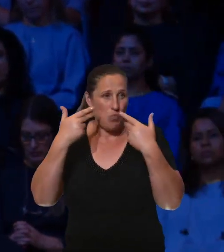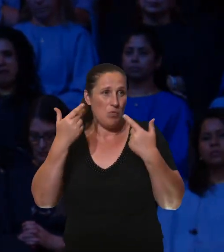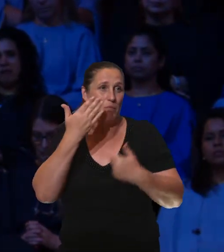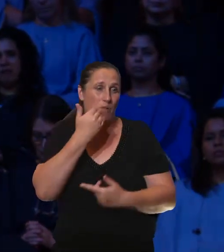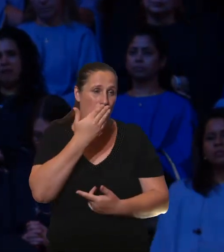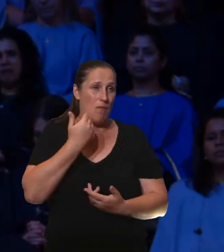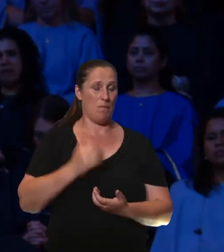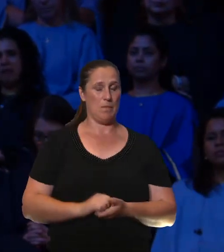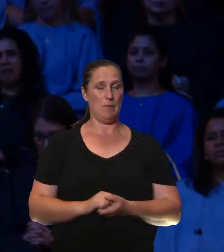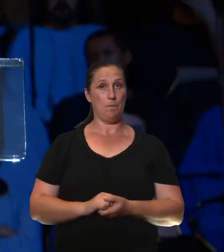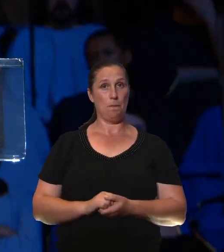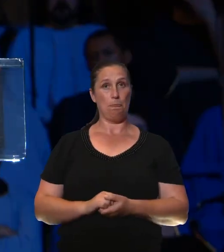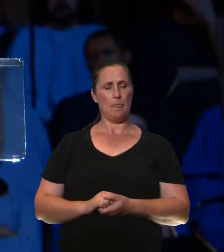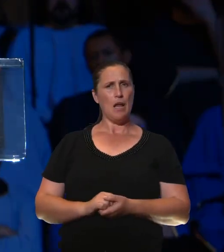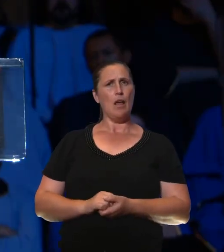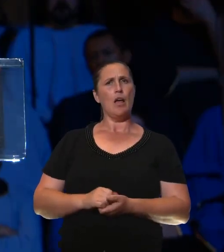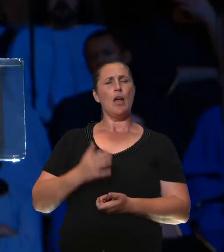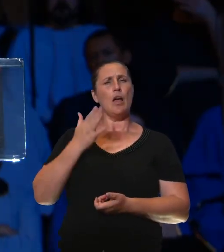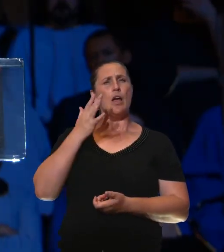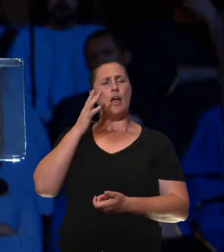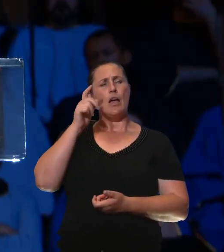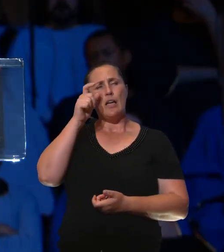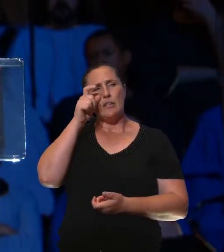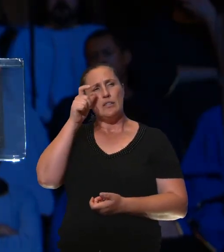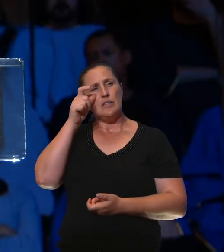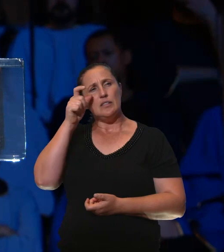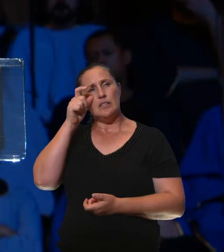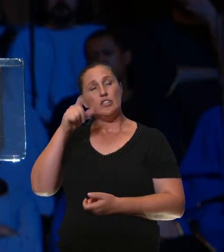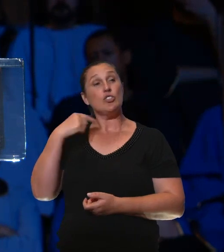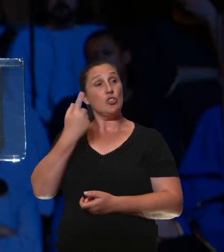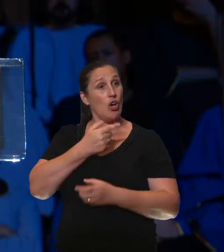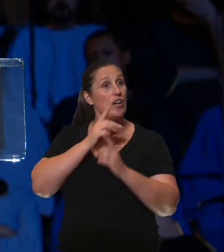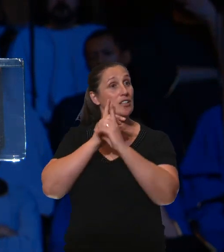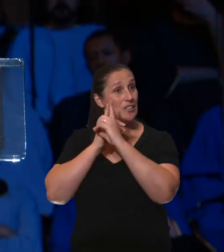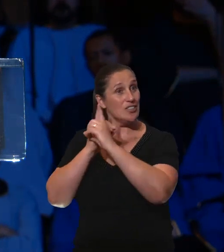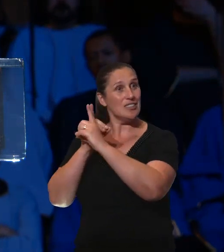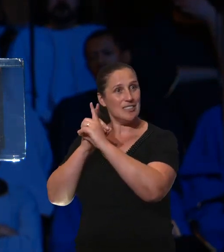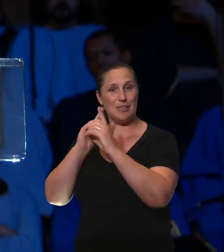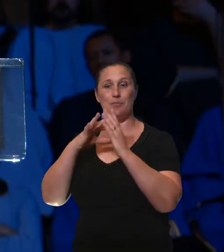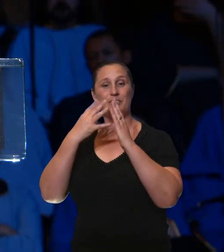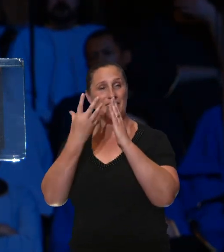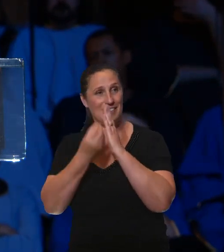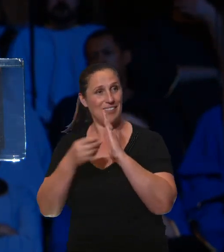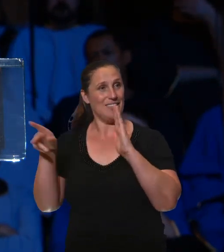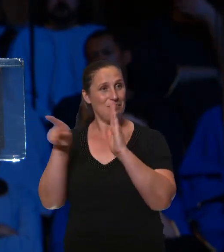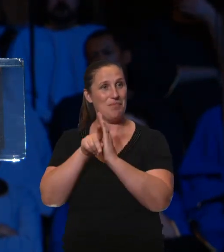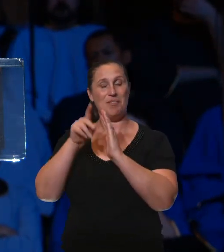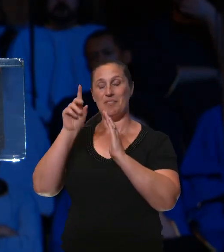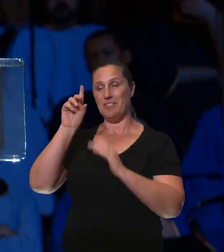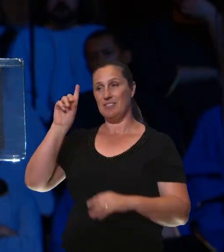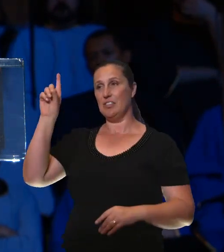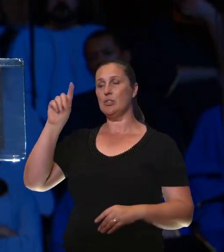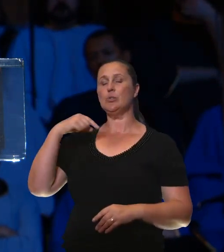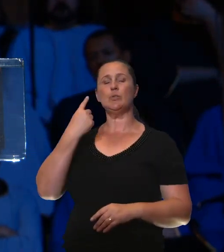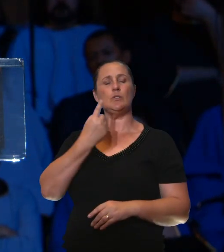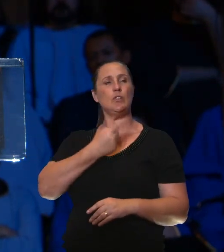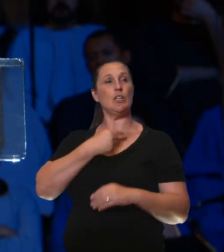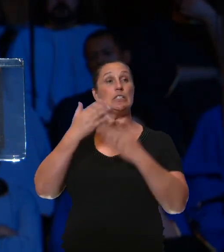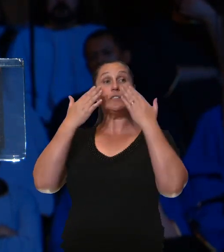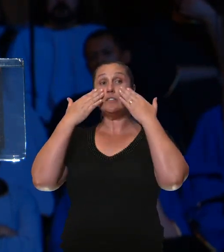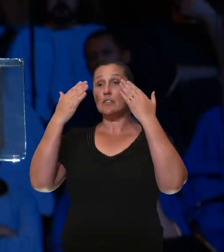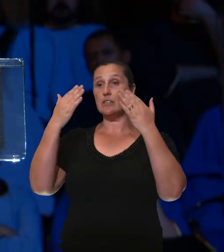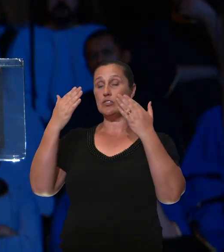comer. Interessante como nós, como discípulos, como igreja do Senhor, quando estamos diante de